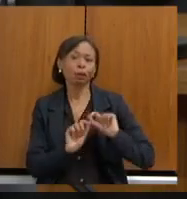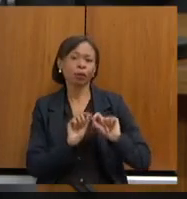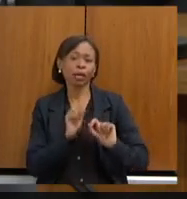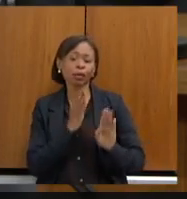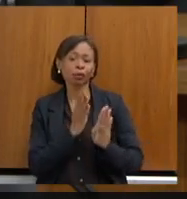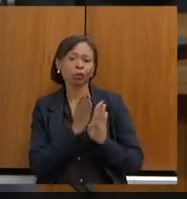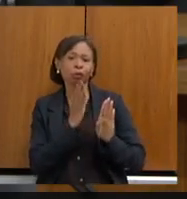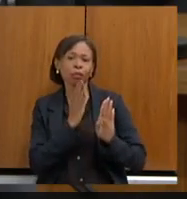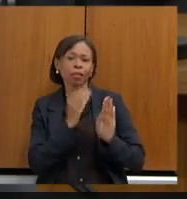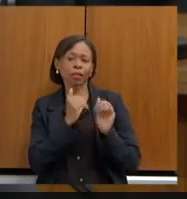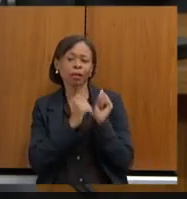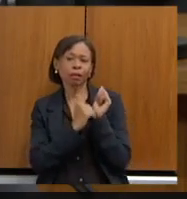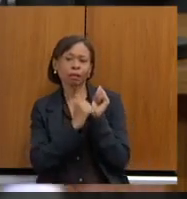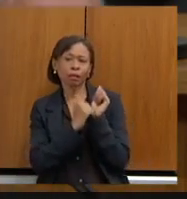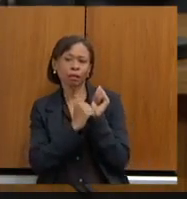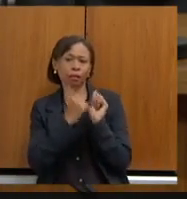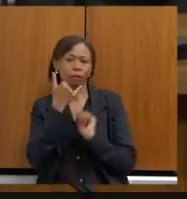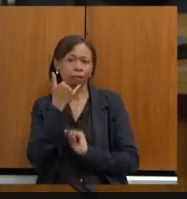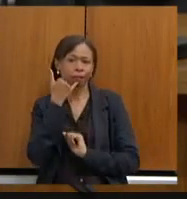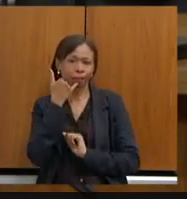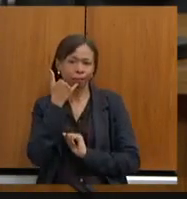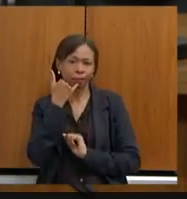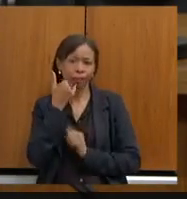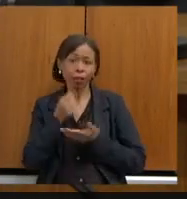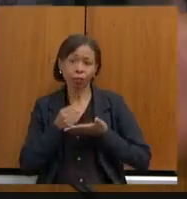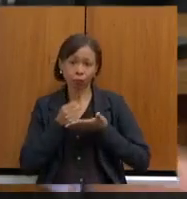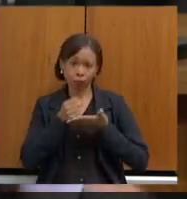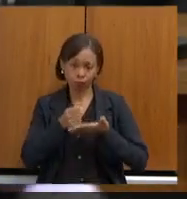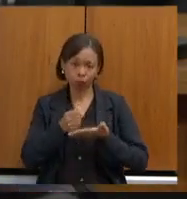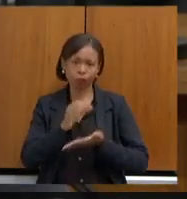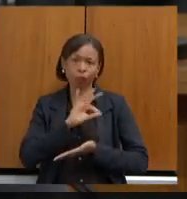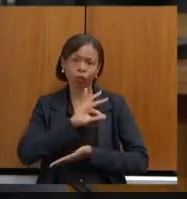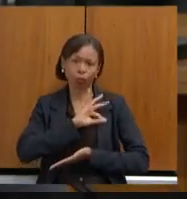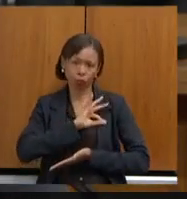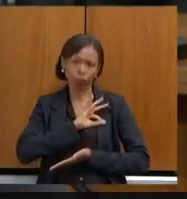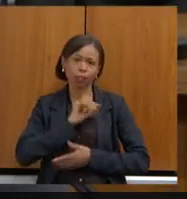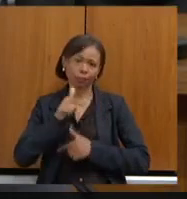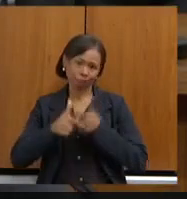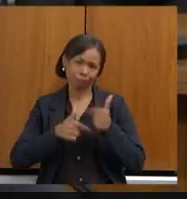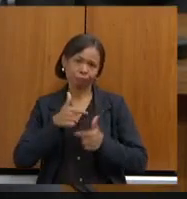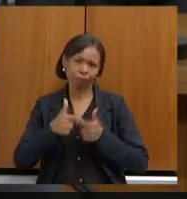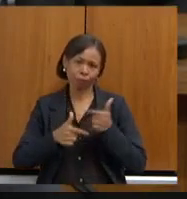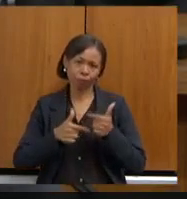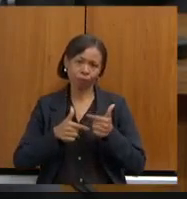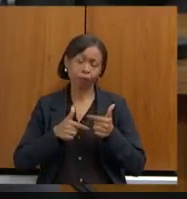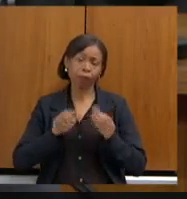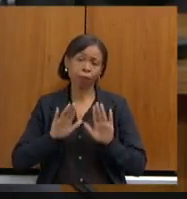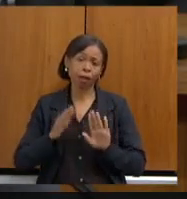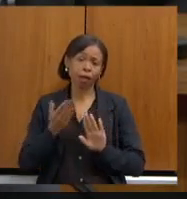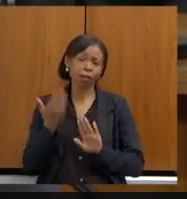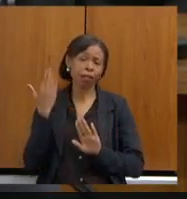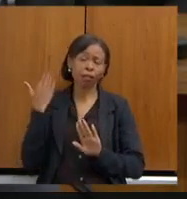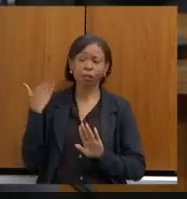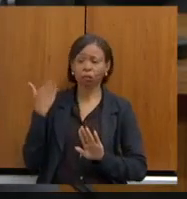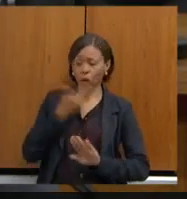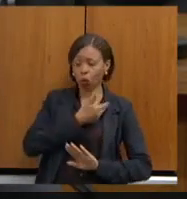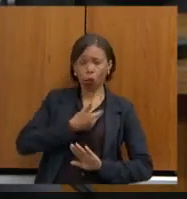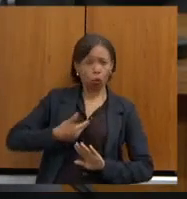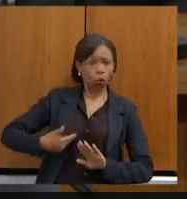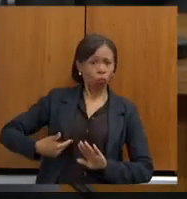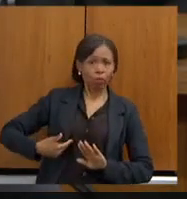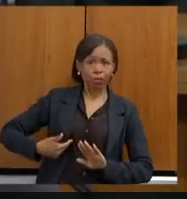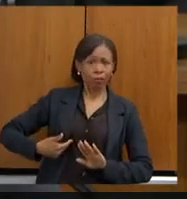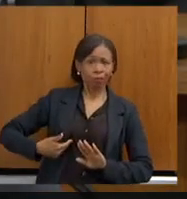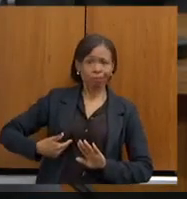a nossa polícia no trabalho de campo dela naquela altura o governo do estado não tinha pago um